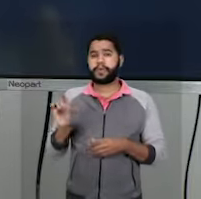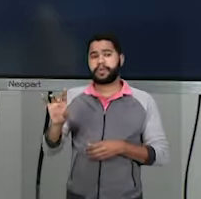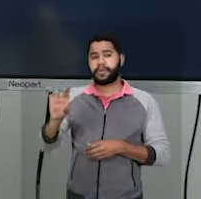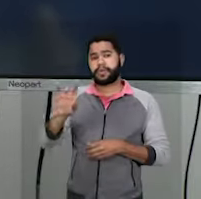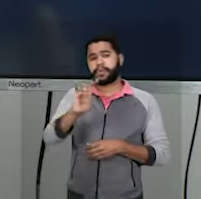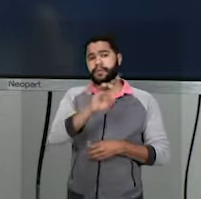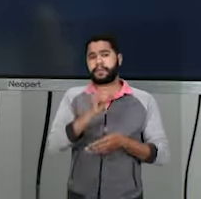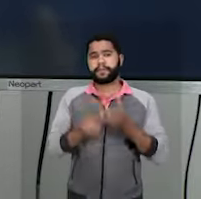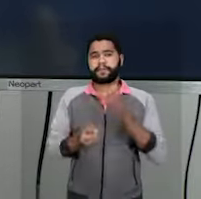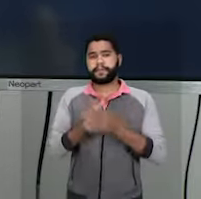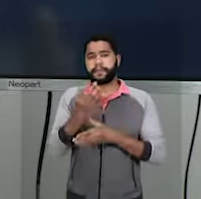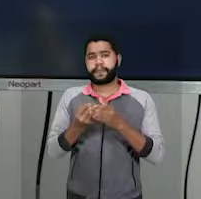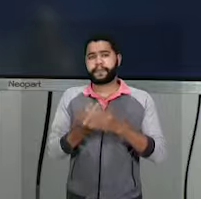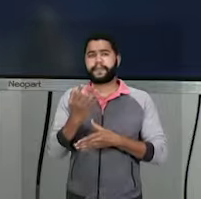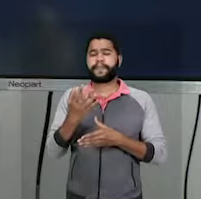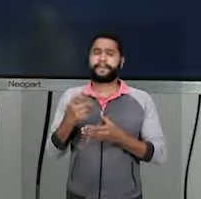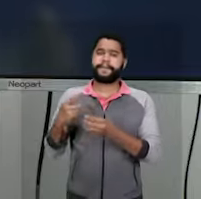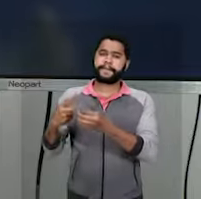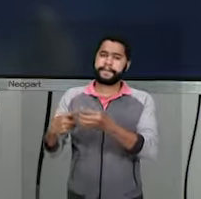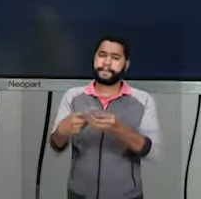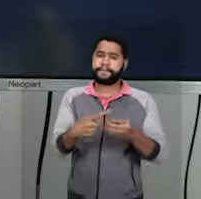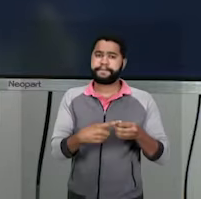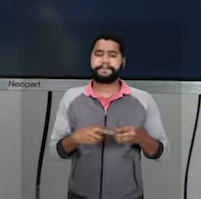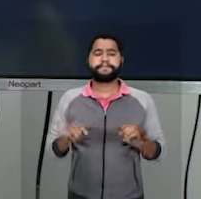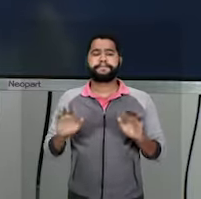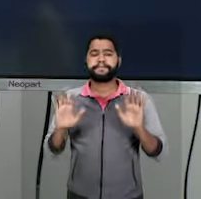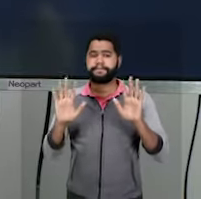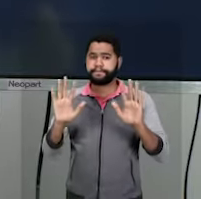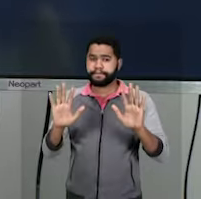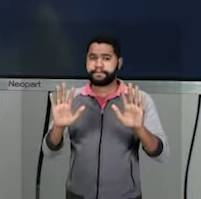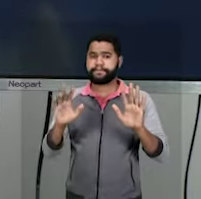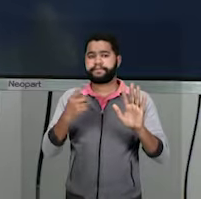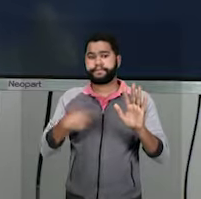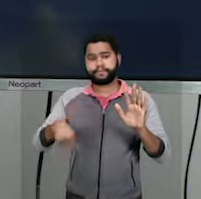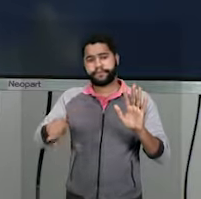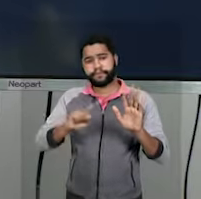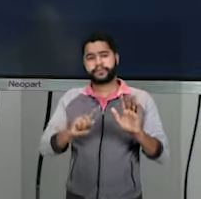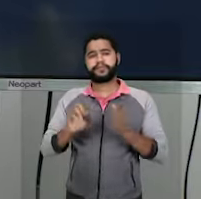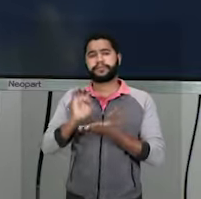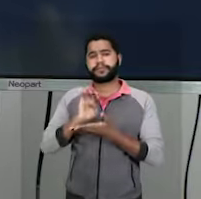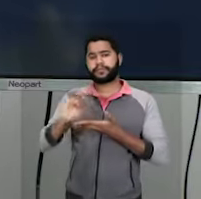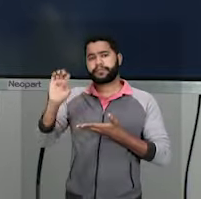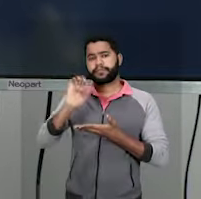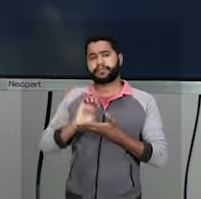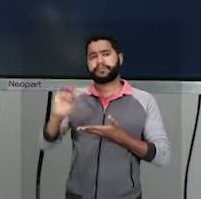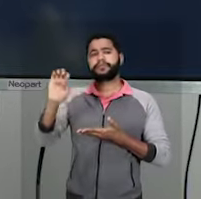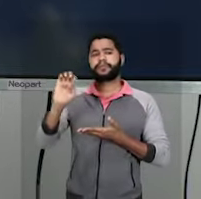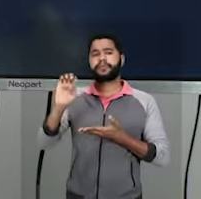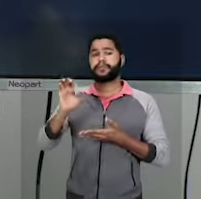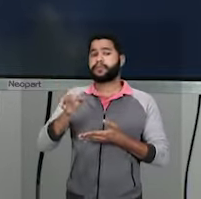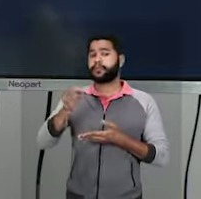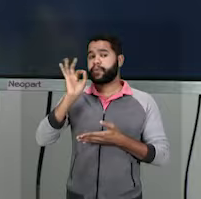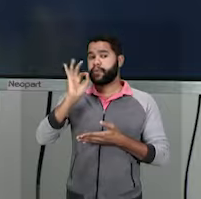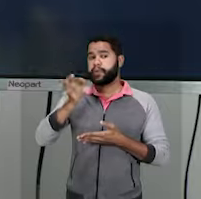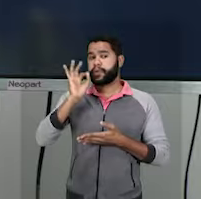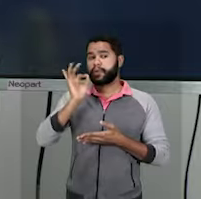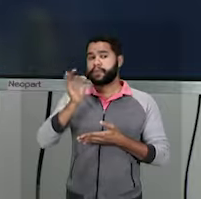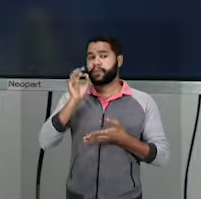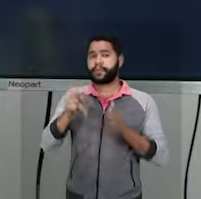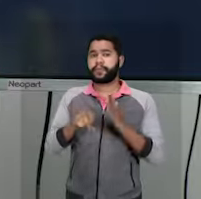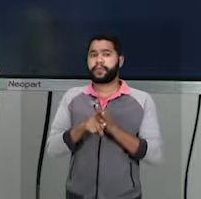cada produtor de cada cidade mas a gente vai exportar o café através